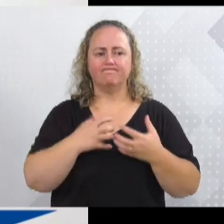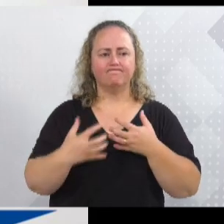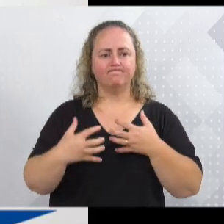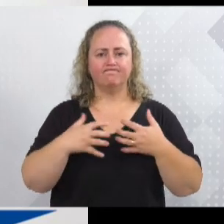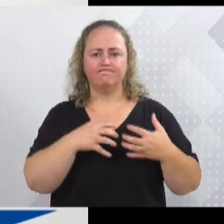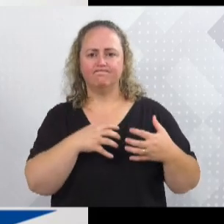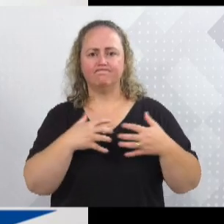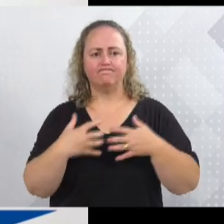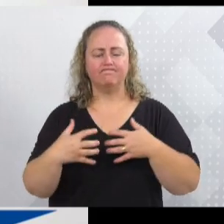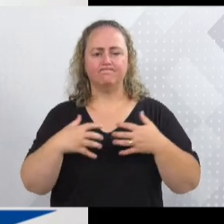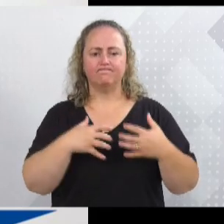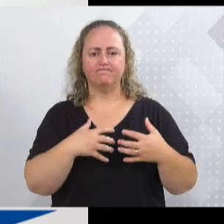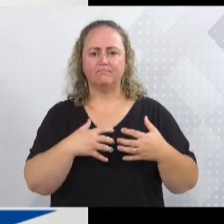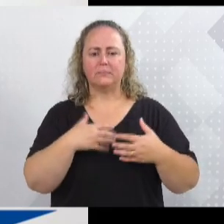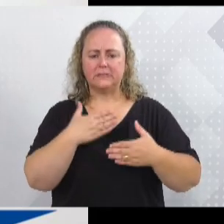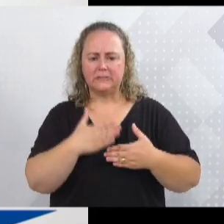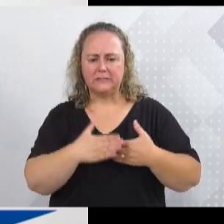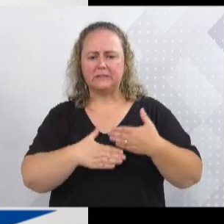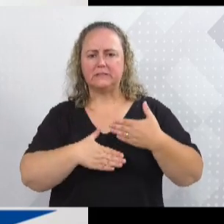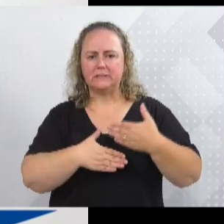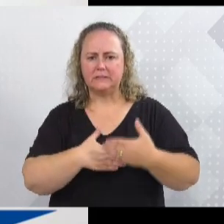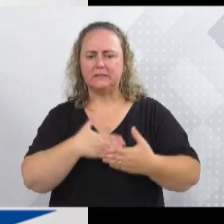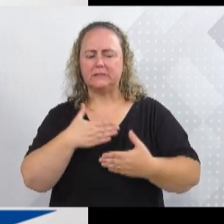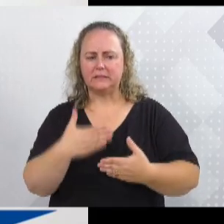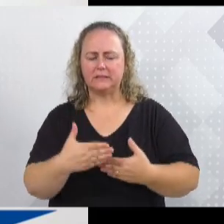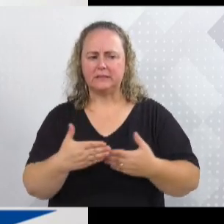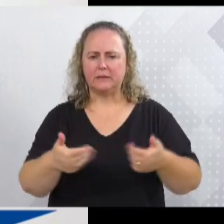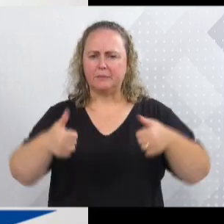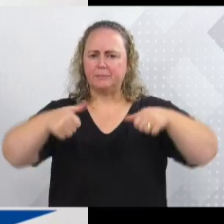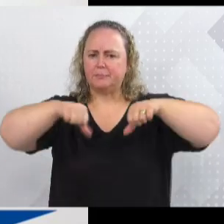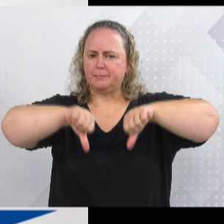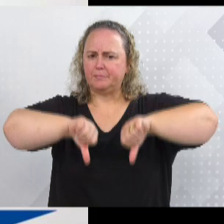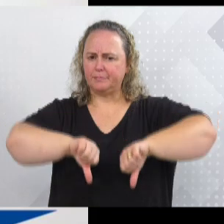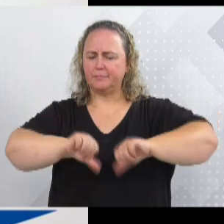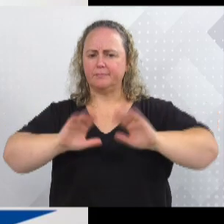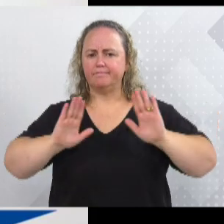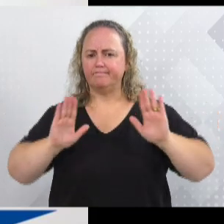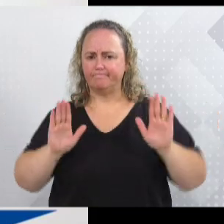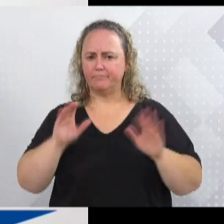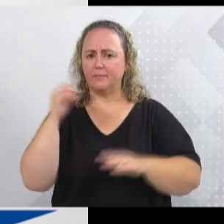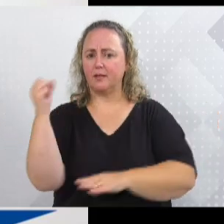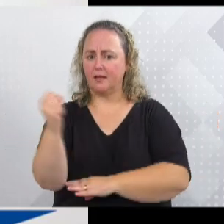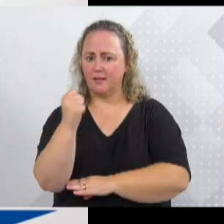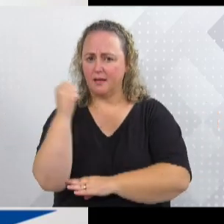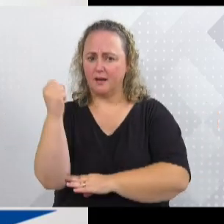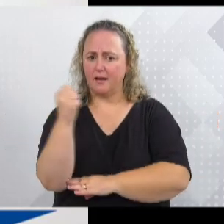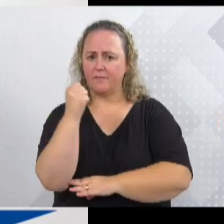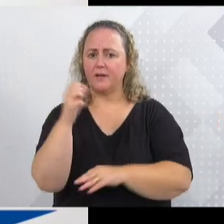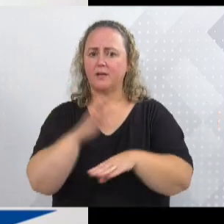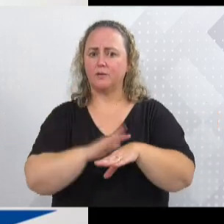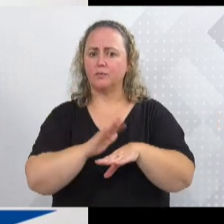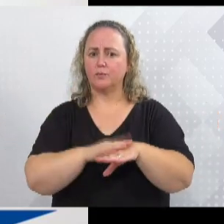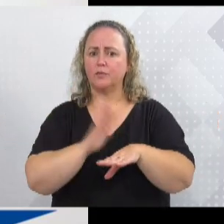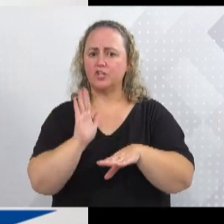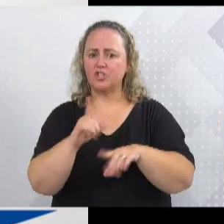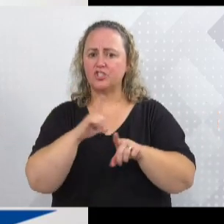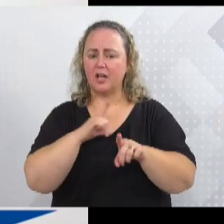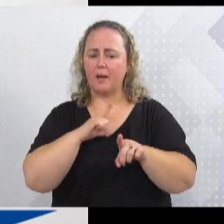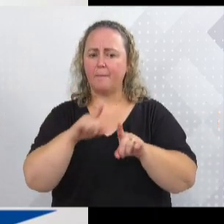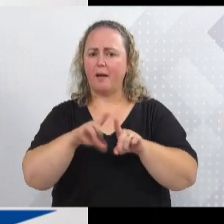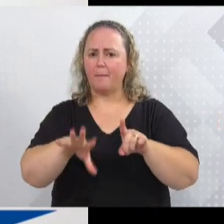mas, posteriormente, ela acaba apresentando algum tipo de comorbidade ou até mesmo agravando uma comorbidade que ela já